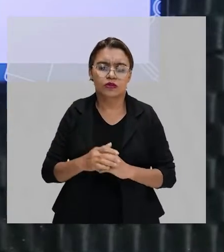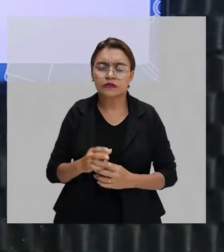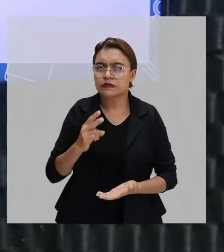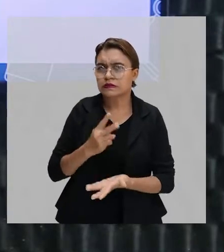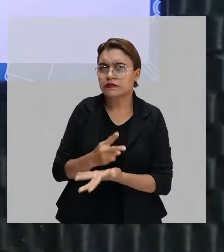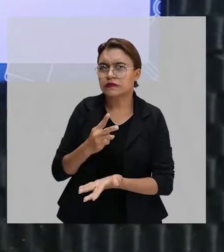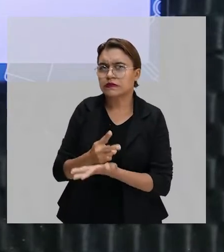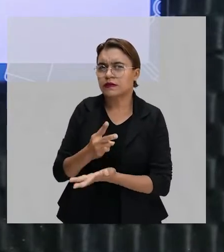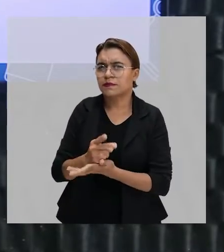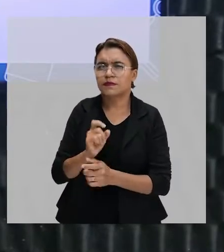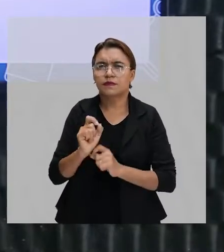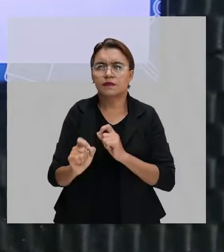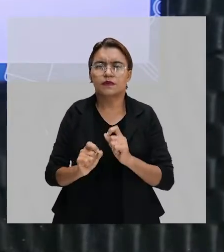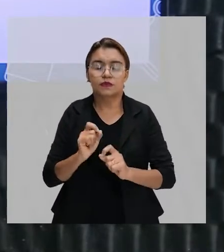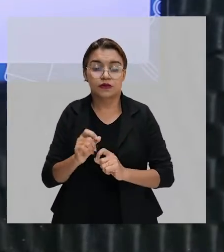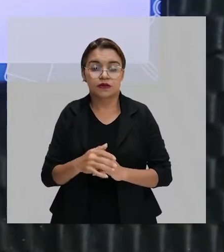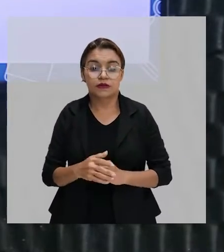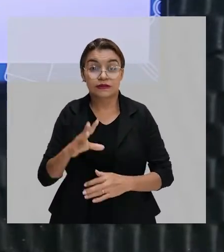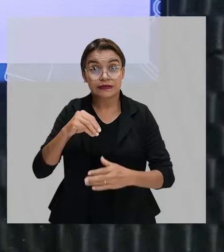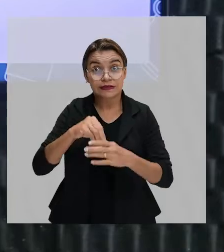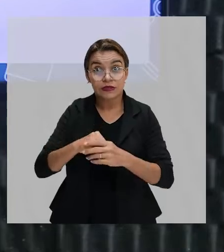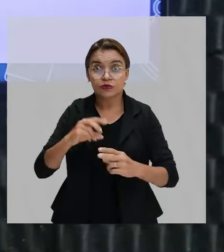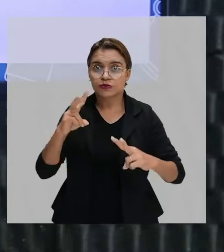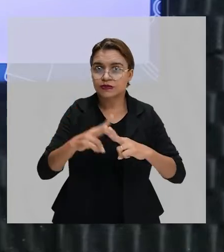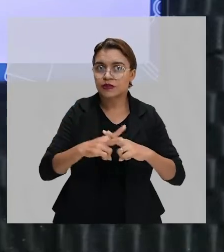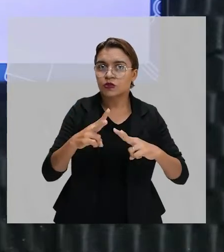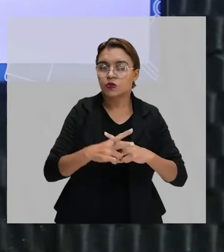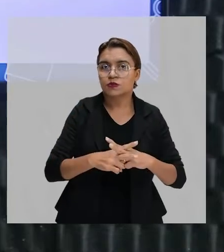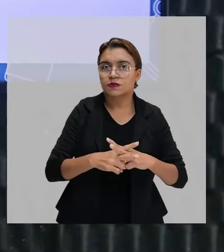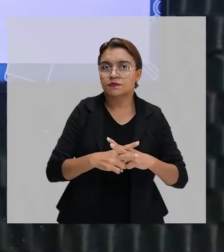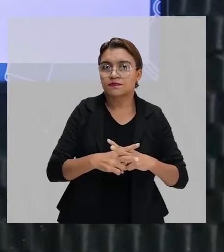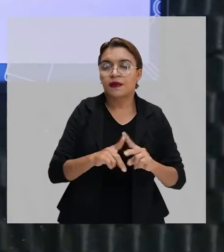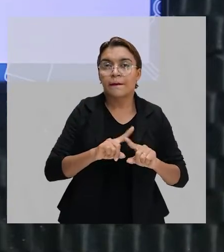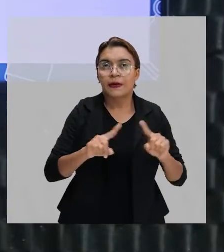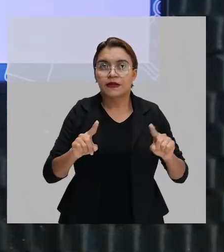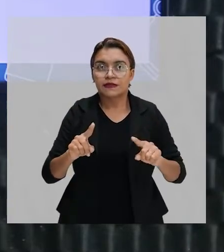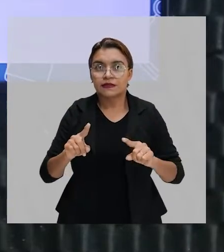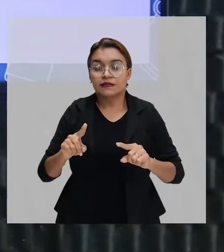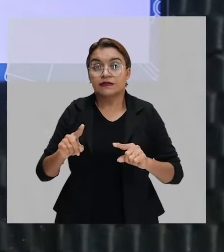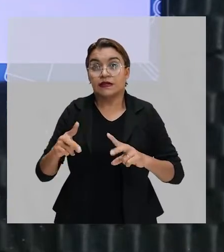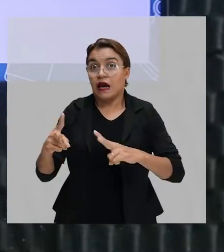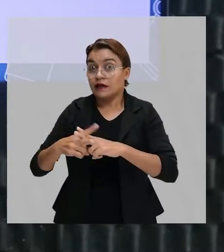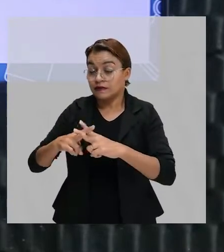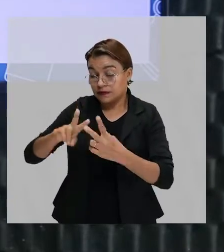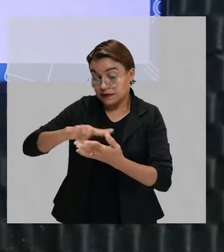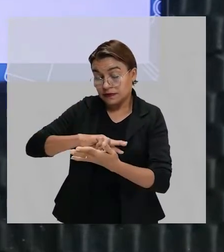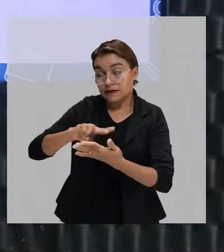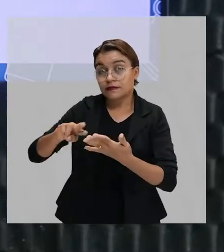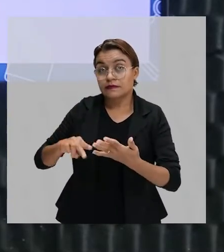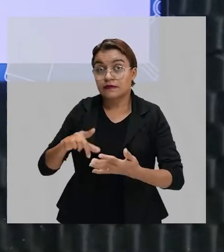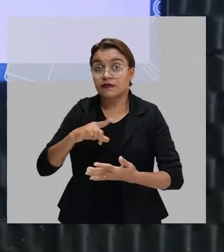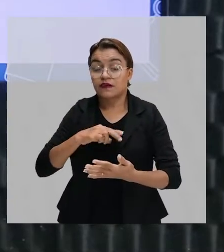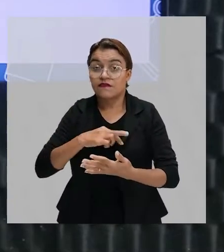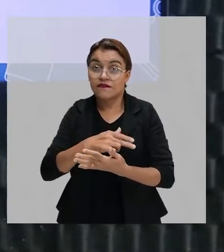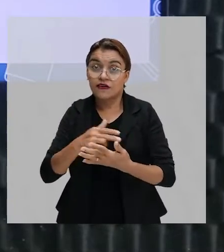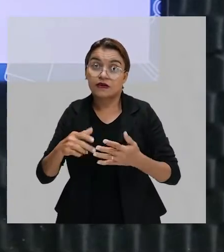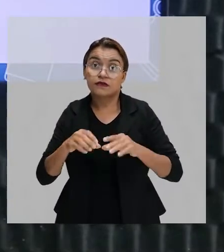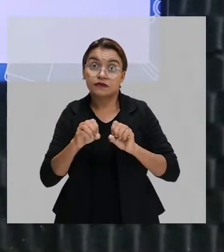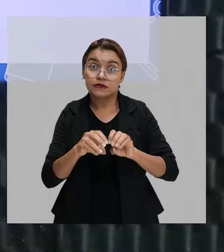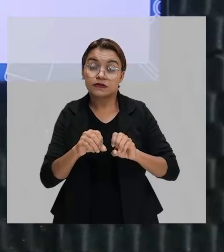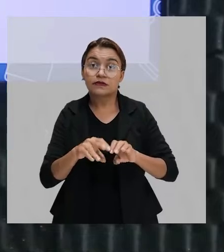vai estar ali indicada na luta só que as artes marciais ela vem ali com uma série de outros ensinamentos